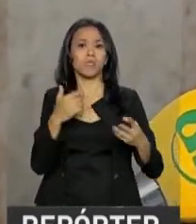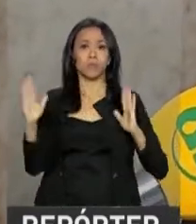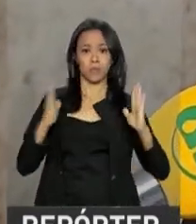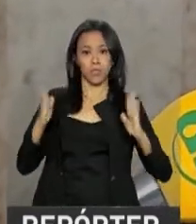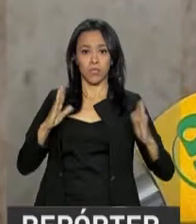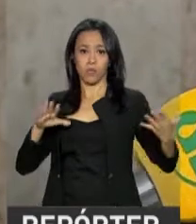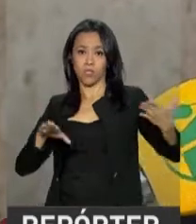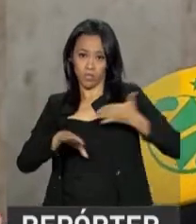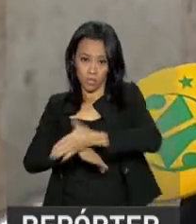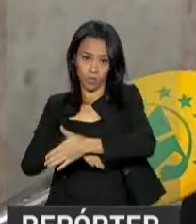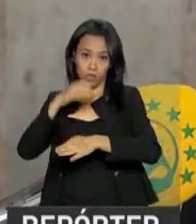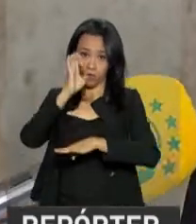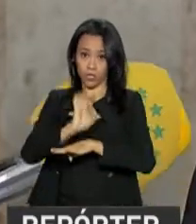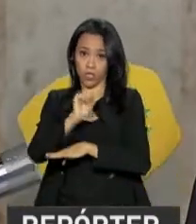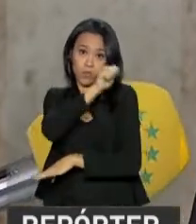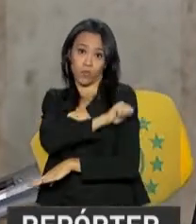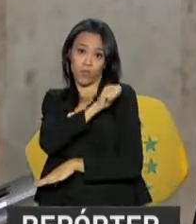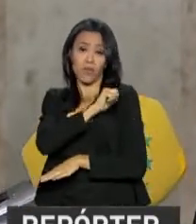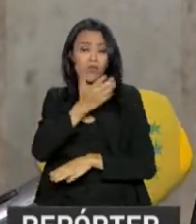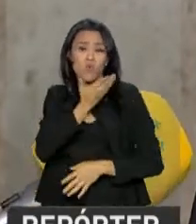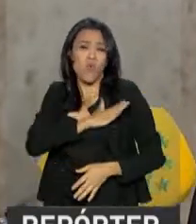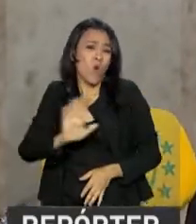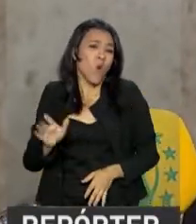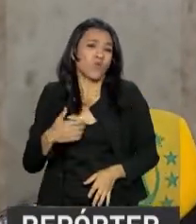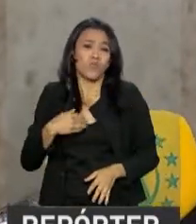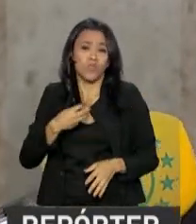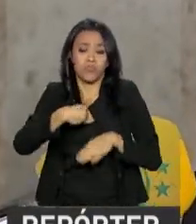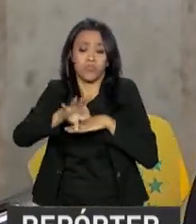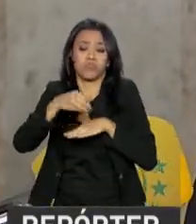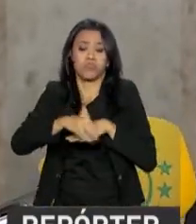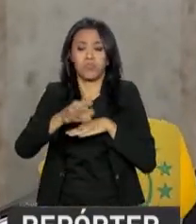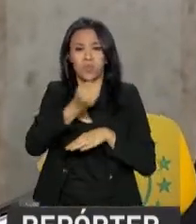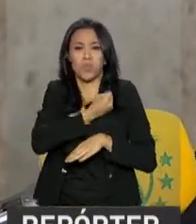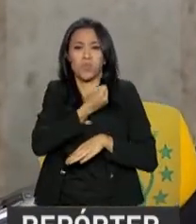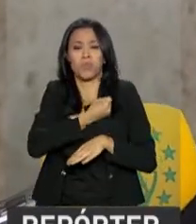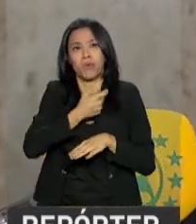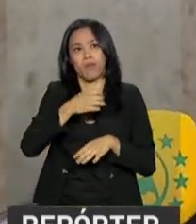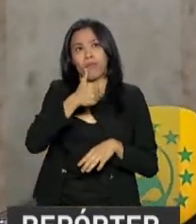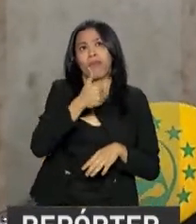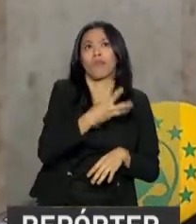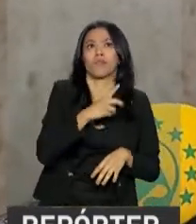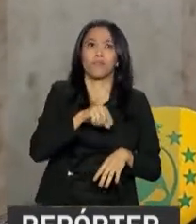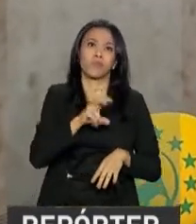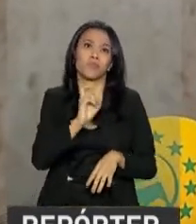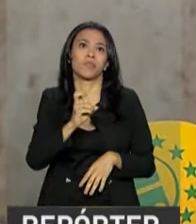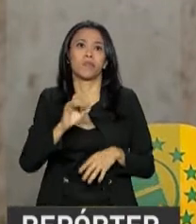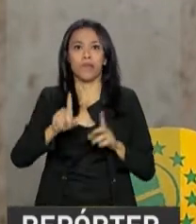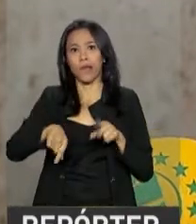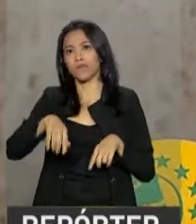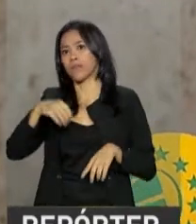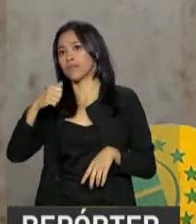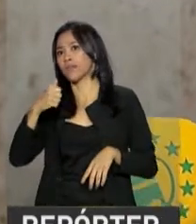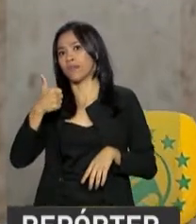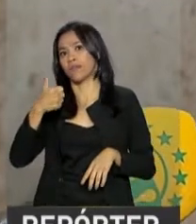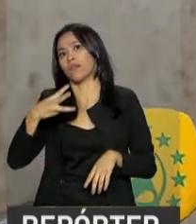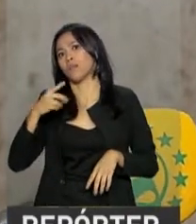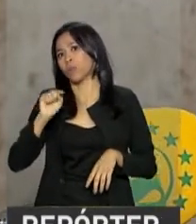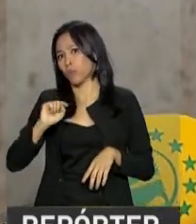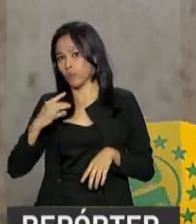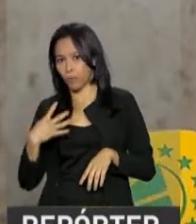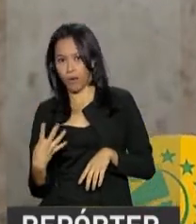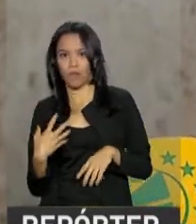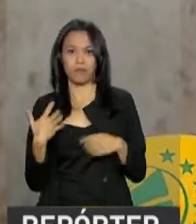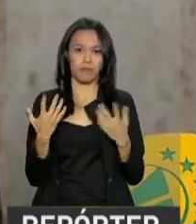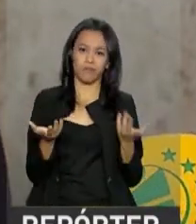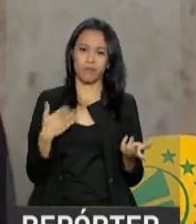eu eu não gosto muito de passar números porque às vezes eu falo 13.5 e 13.4 mas